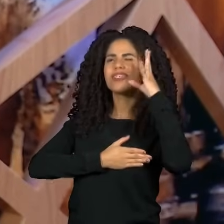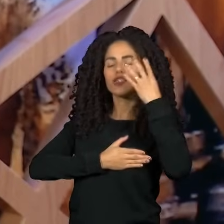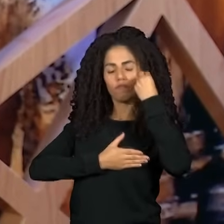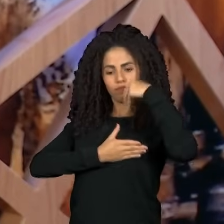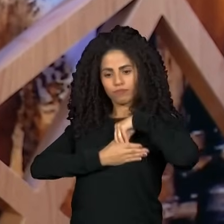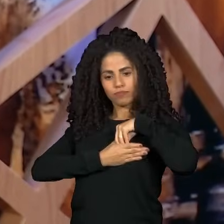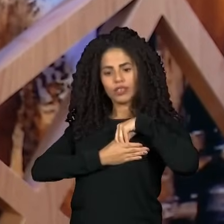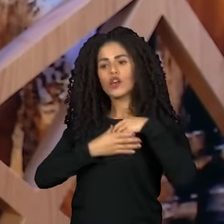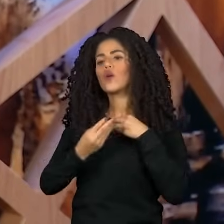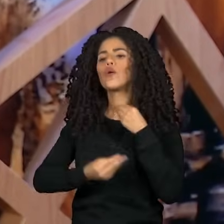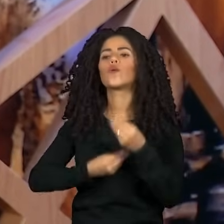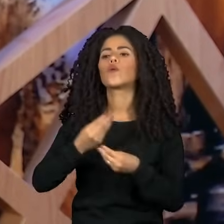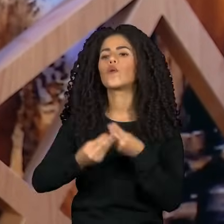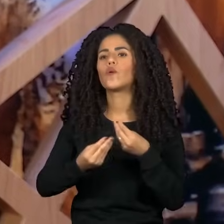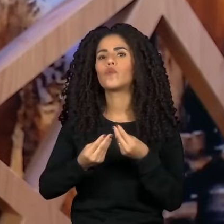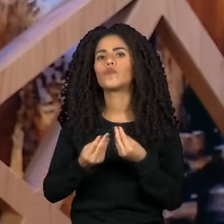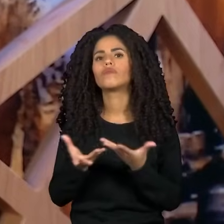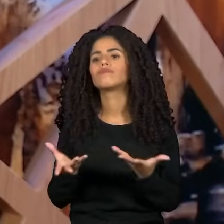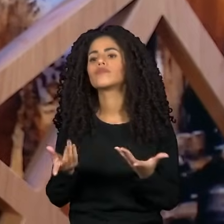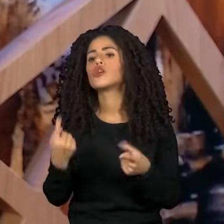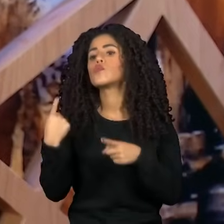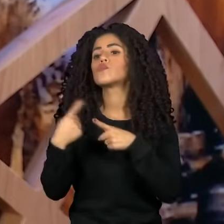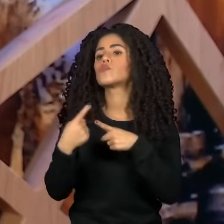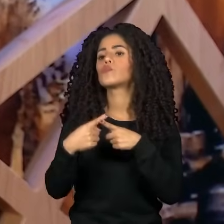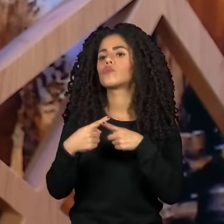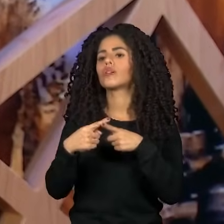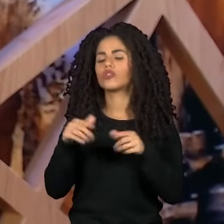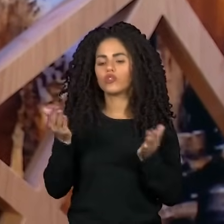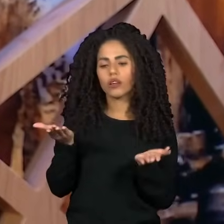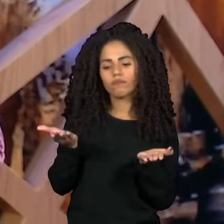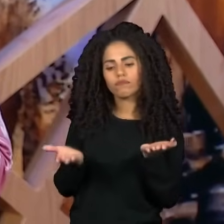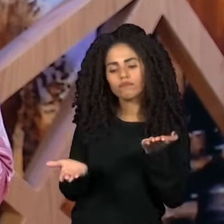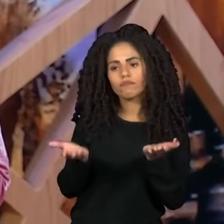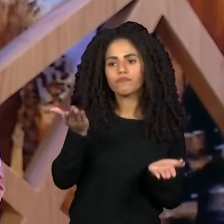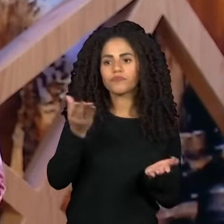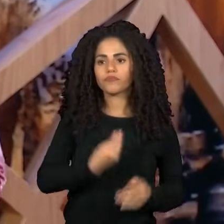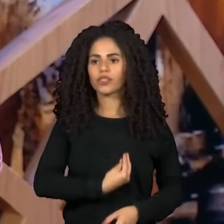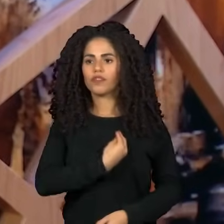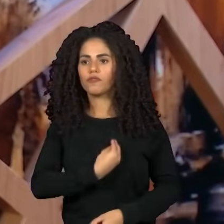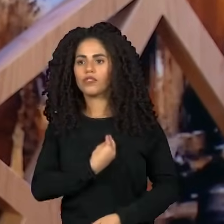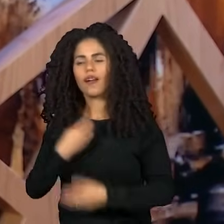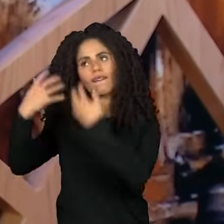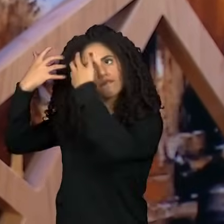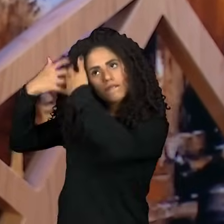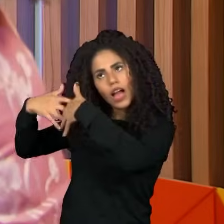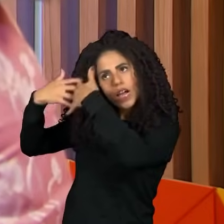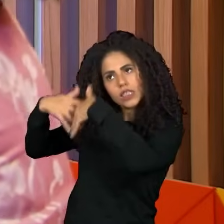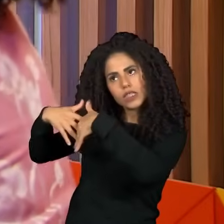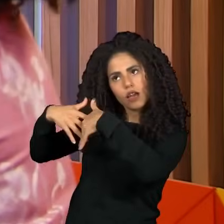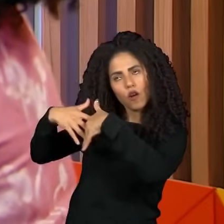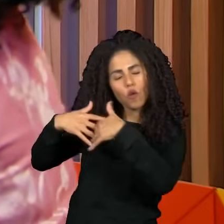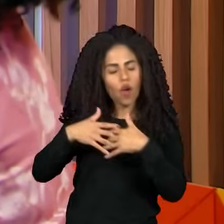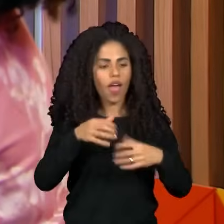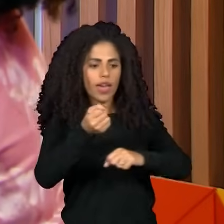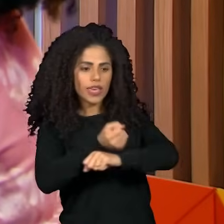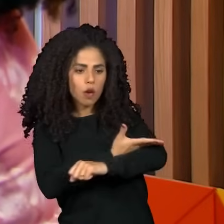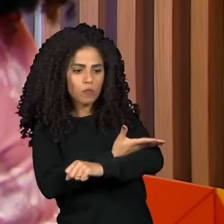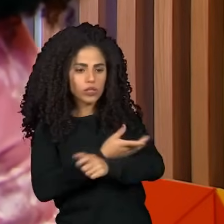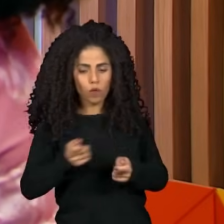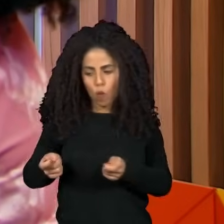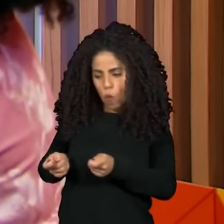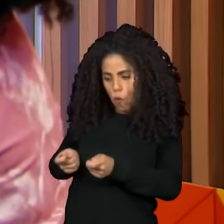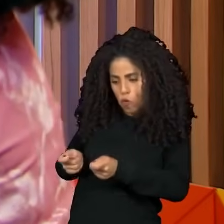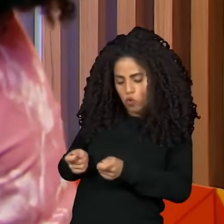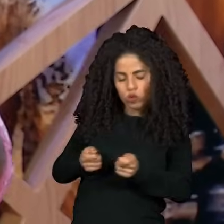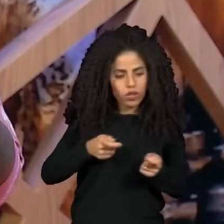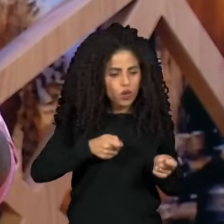ele é a morada da nossa consciência, é justamente por conta desse equilíbrio entre razão e emoção, né? Porque há